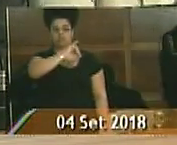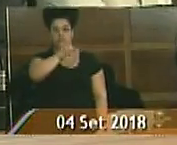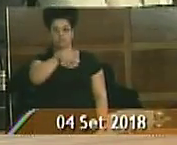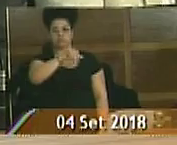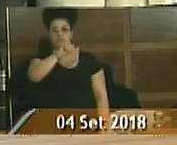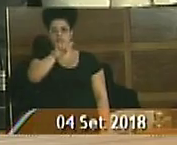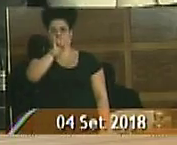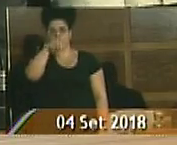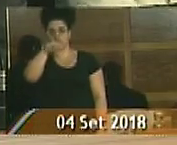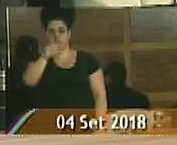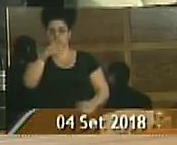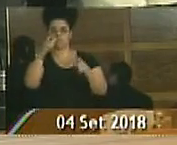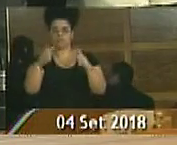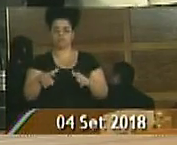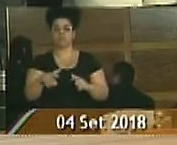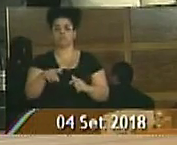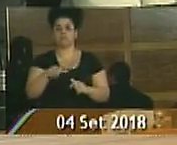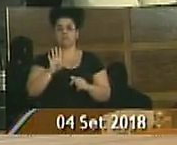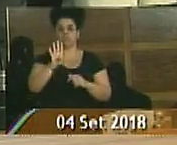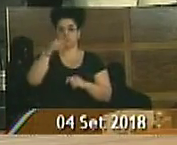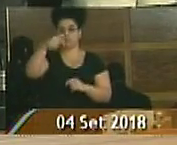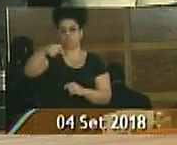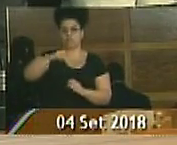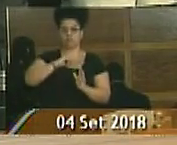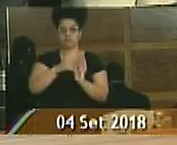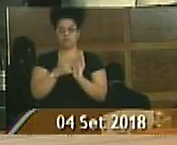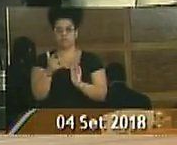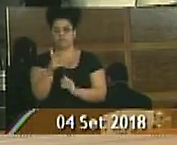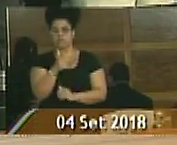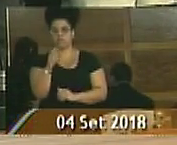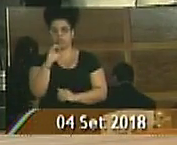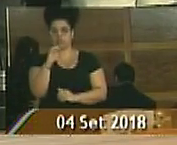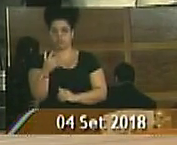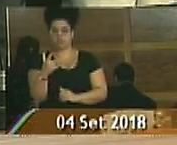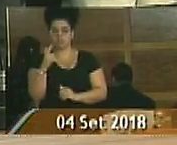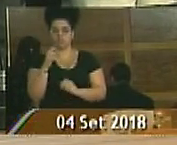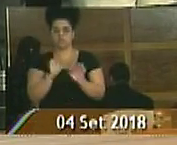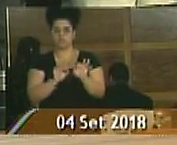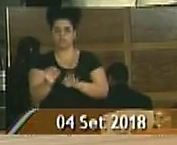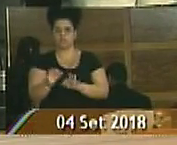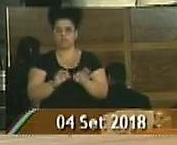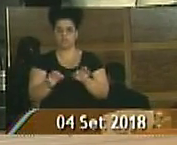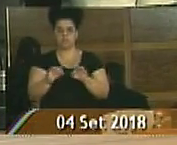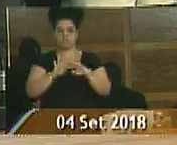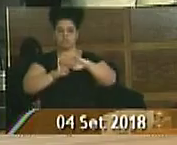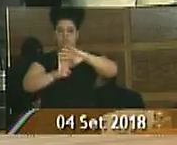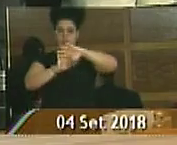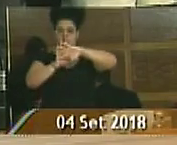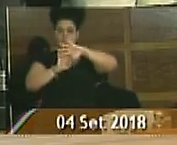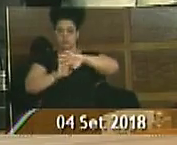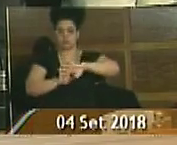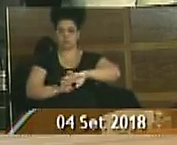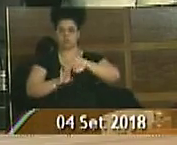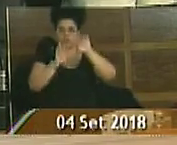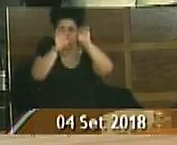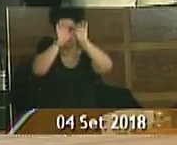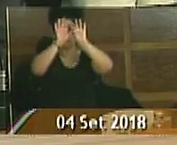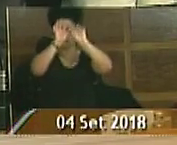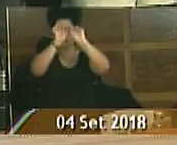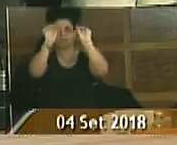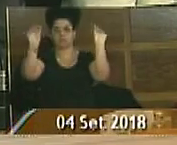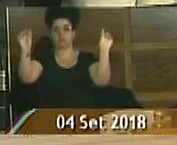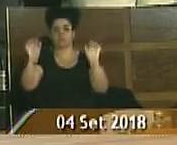J. Jaime, bairro Banqueta. Indicação 2202, nivelamento das grades de escoamento das canaletas da Alameda Luiza,